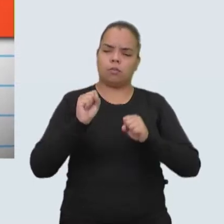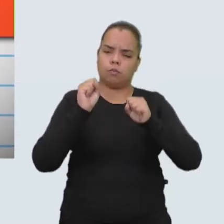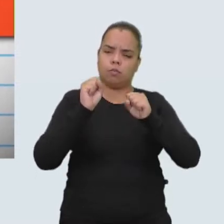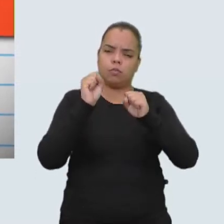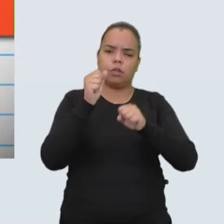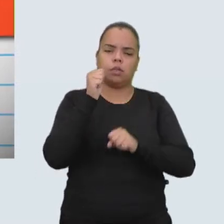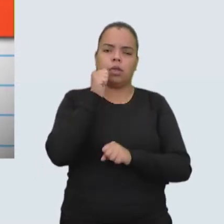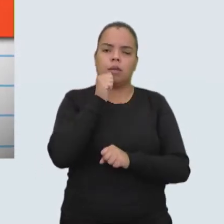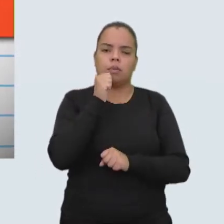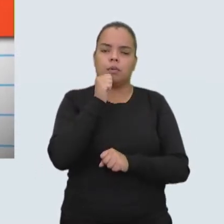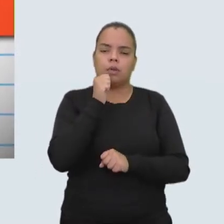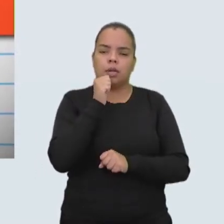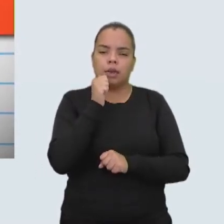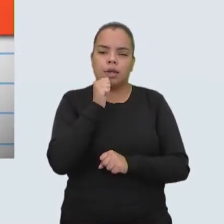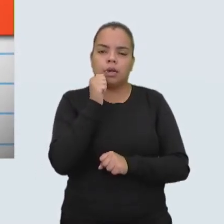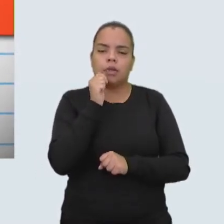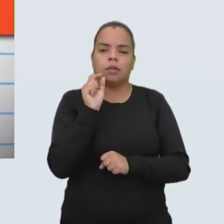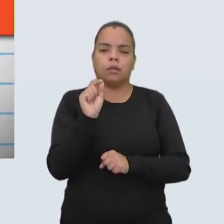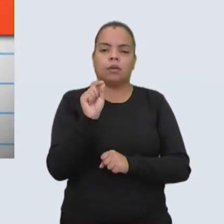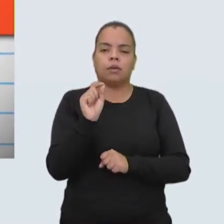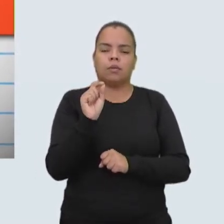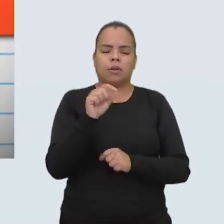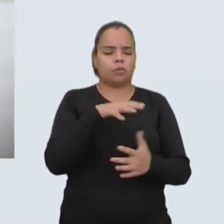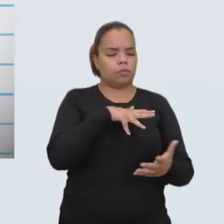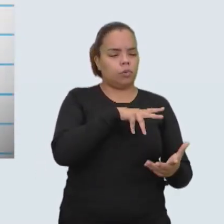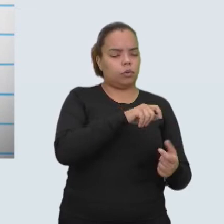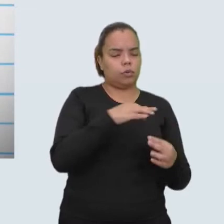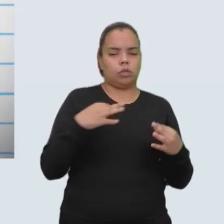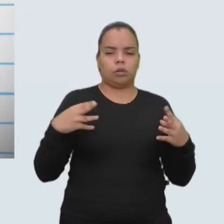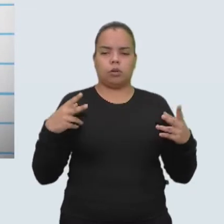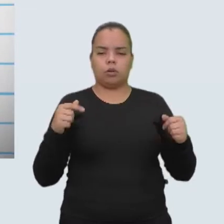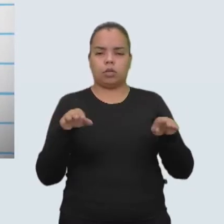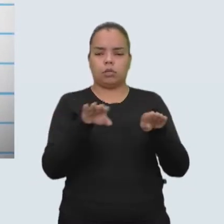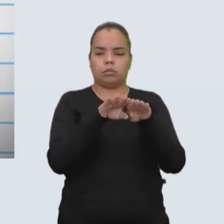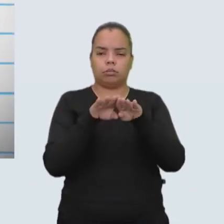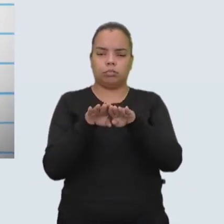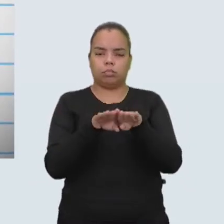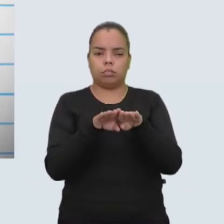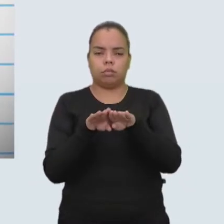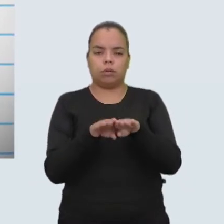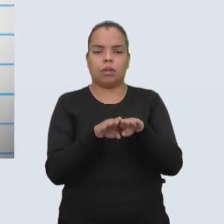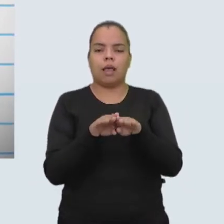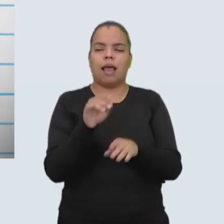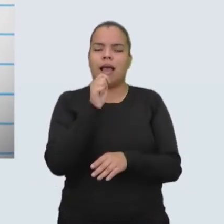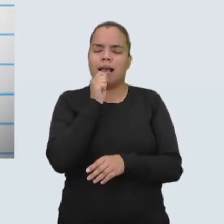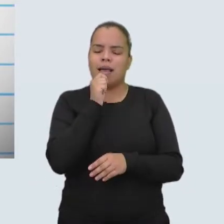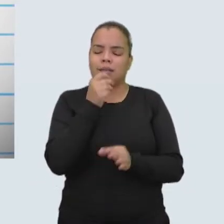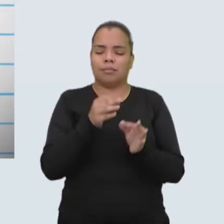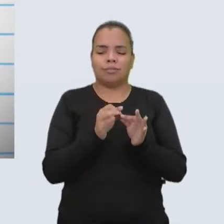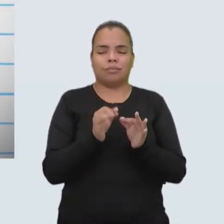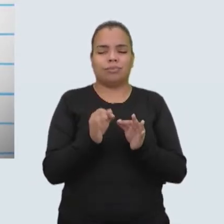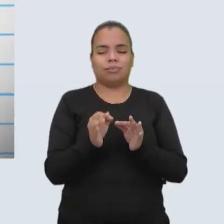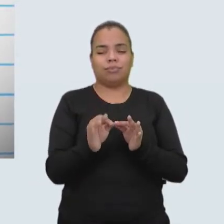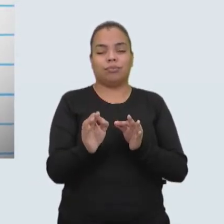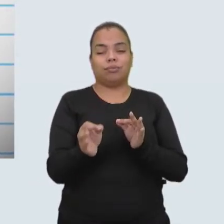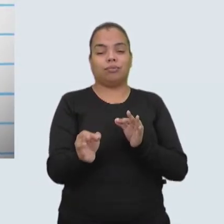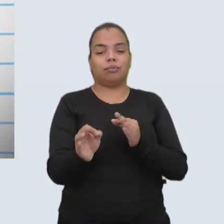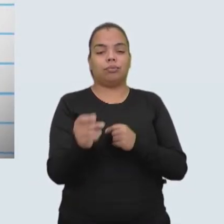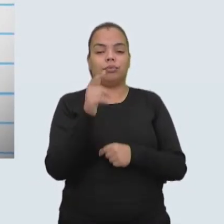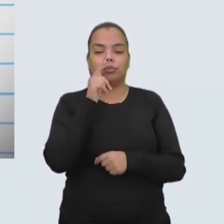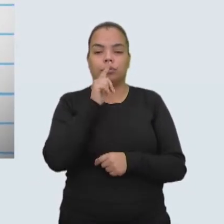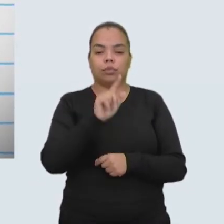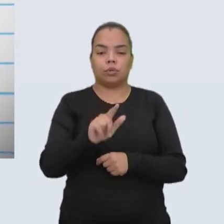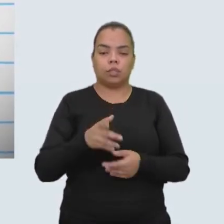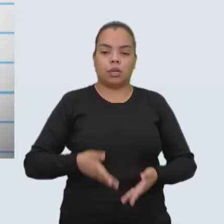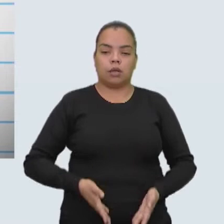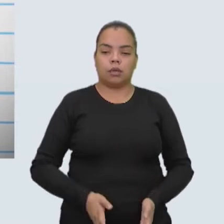mulheres e meninas. Mas um mundo em que todos tenham as mesmas oportunidades ainda está longe de se ver. Ao nascerem,